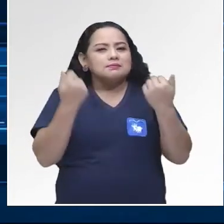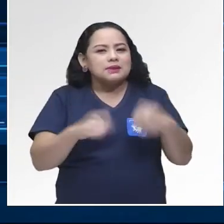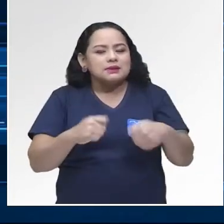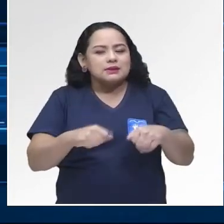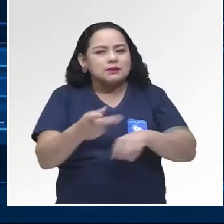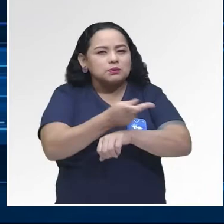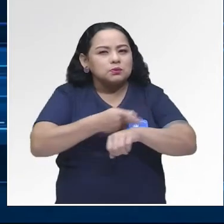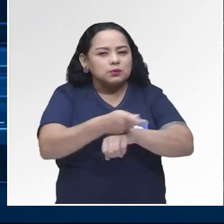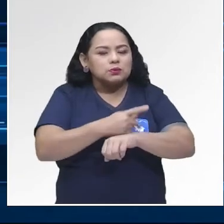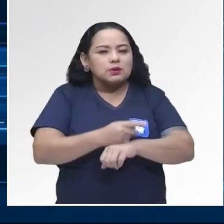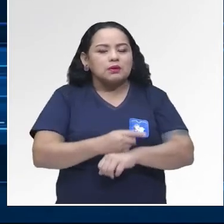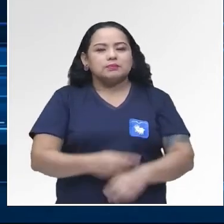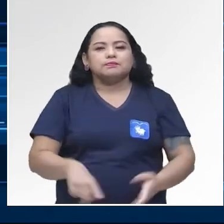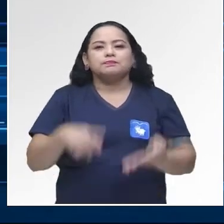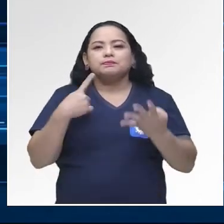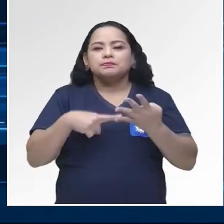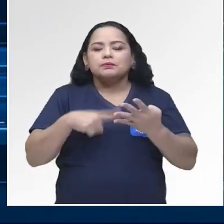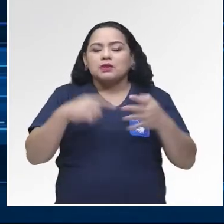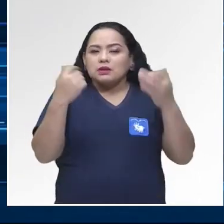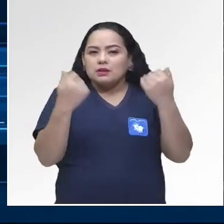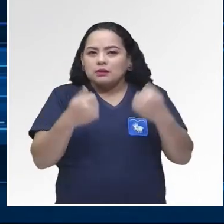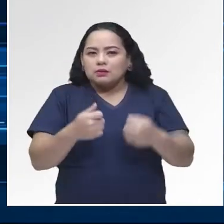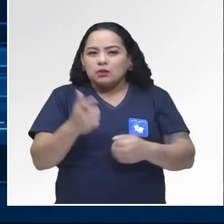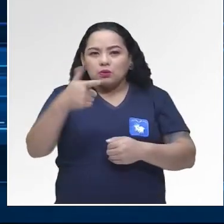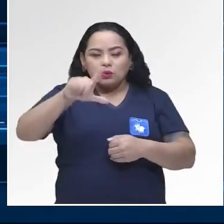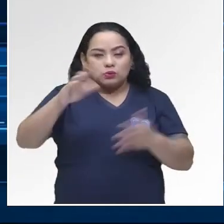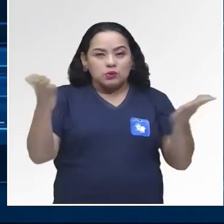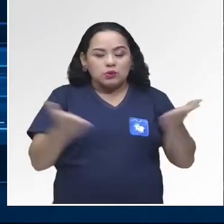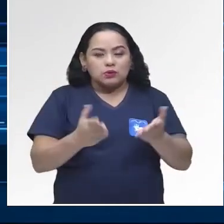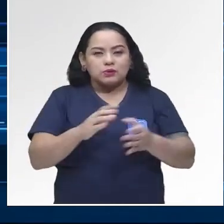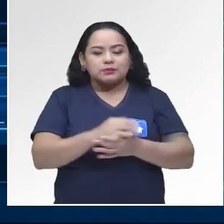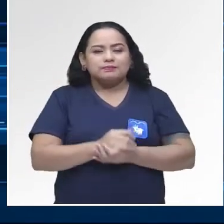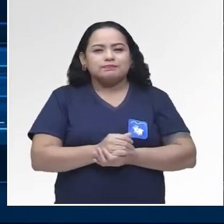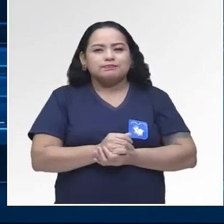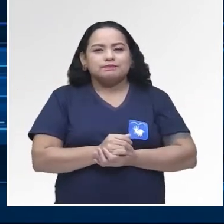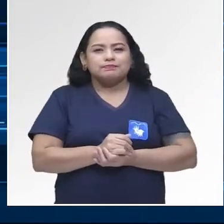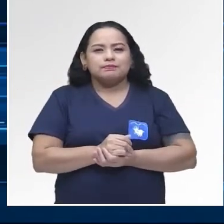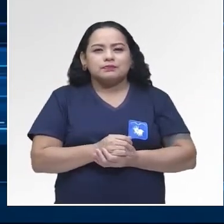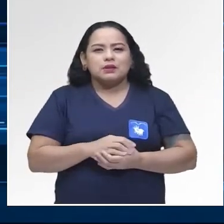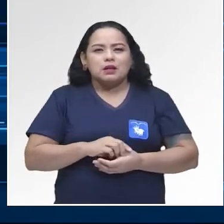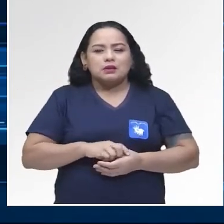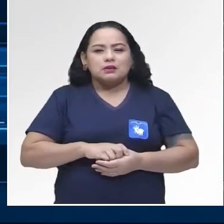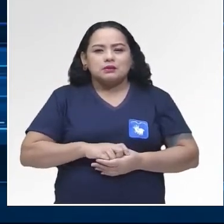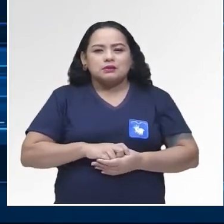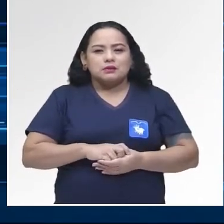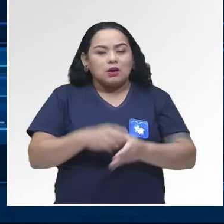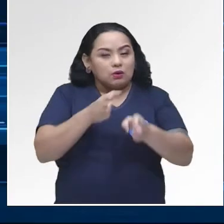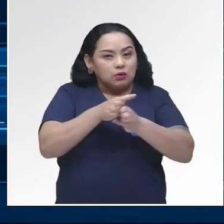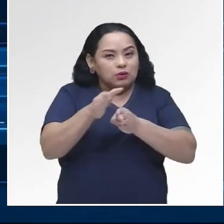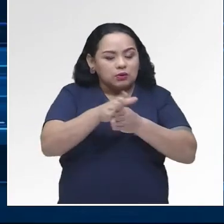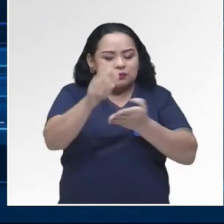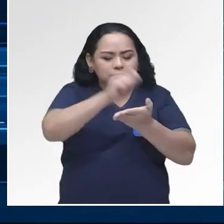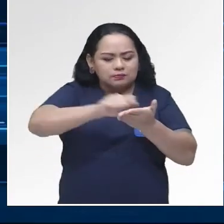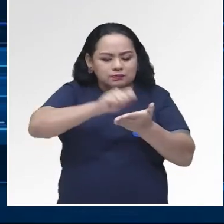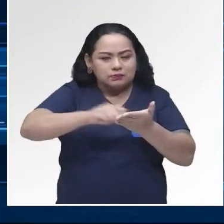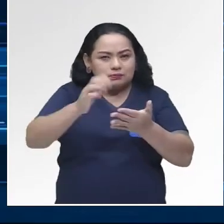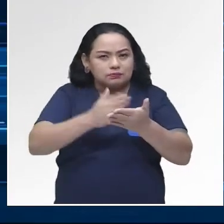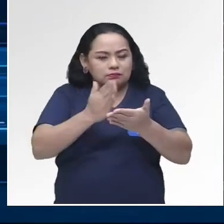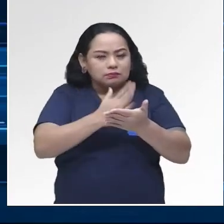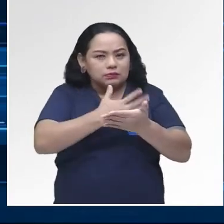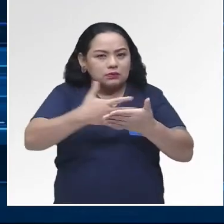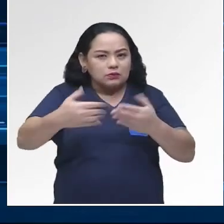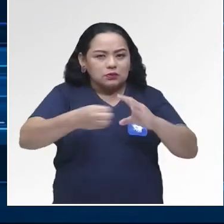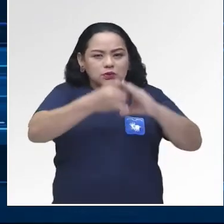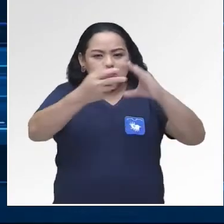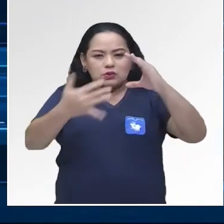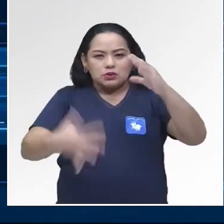Outro ponto também, que a gente pode ainda avançar agora, vão anotando no caderno de vocês essas características, tá?